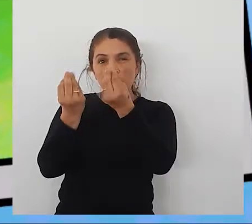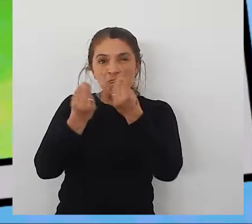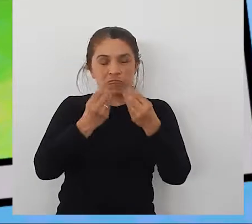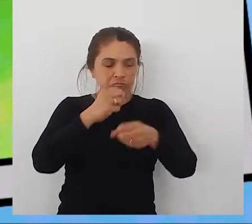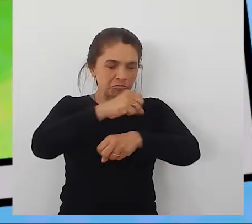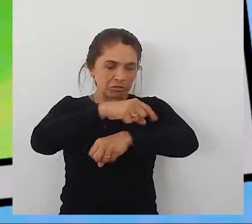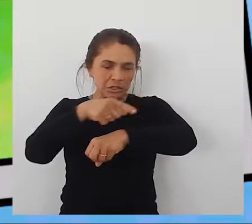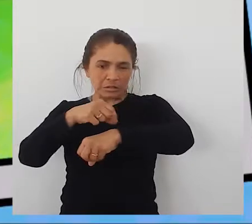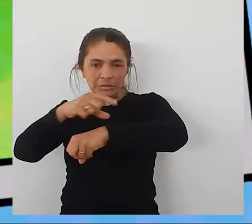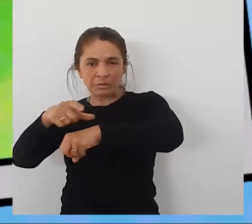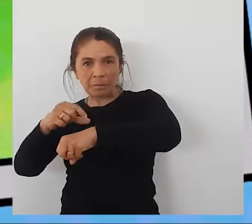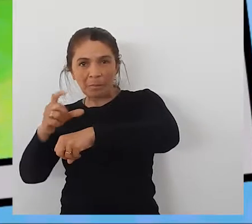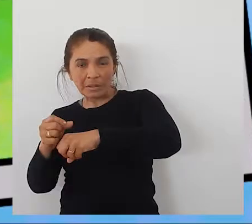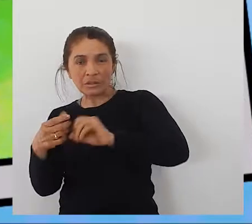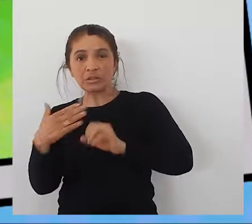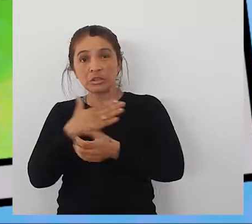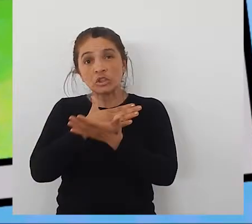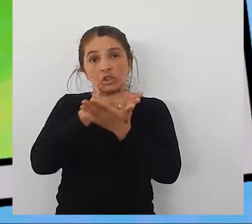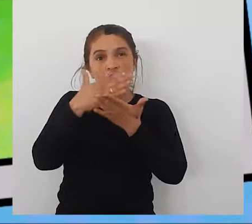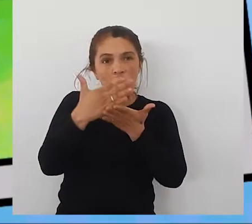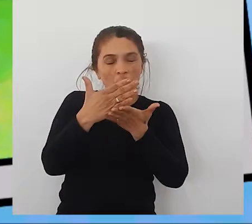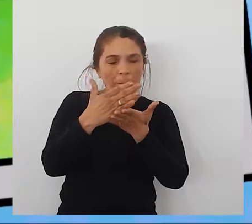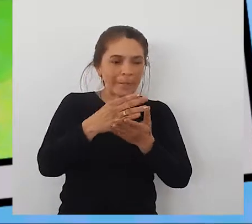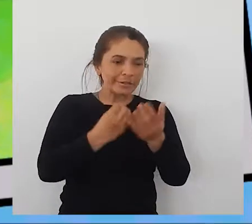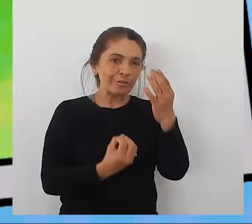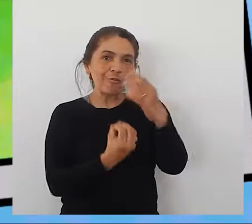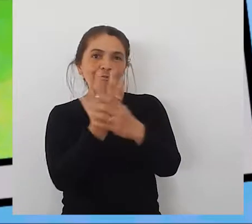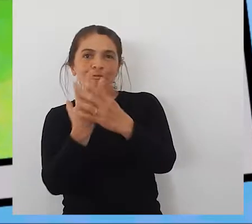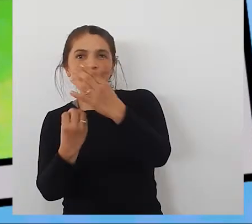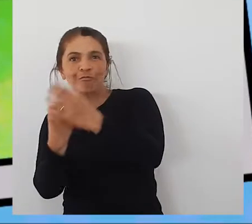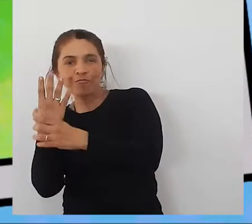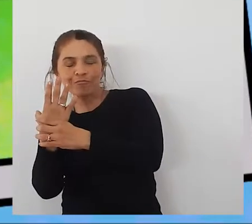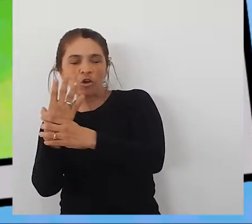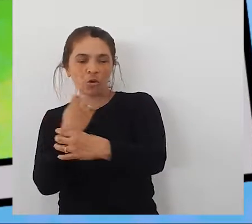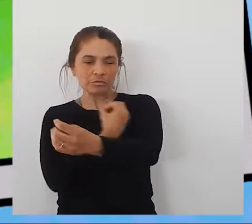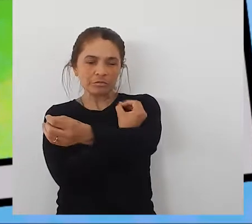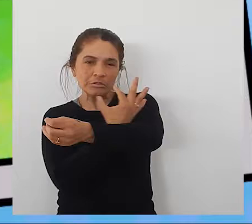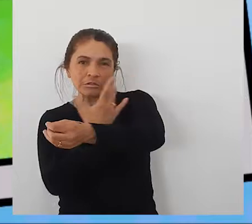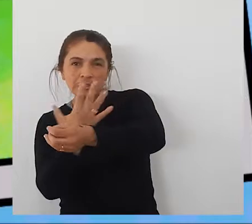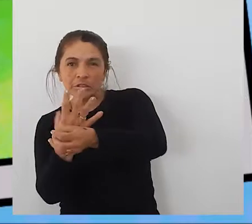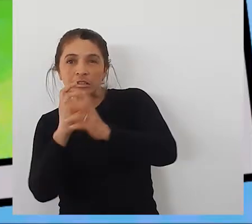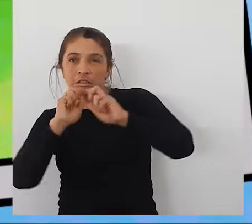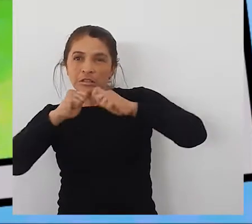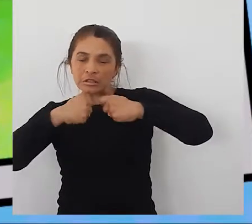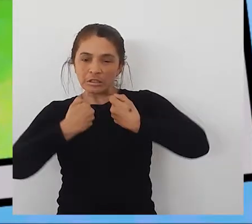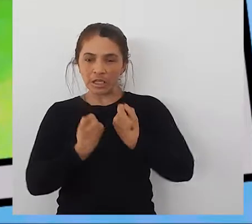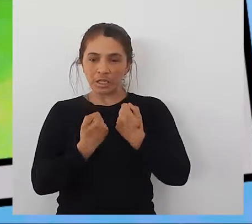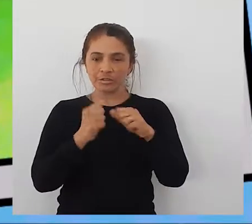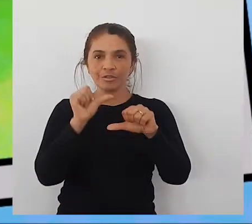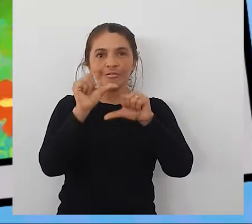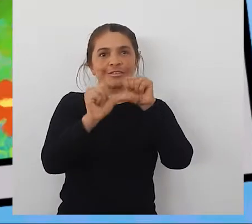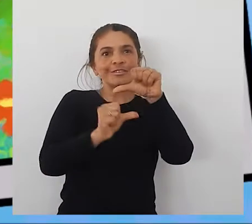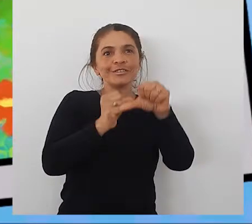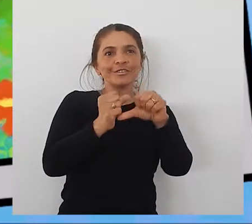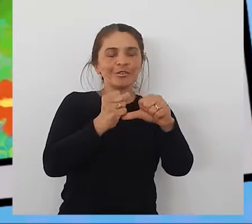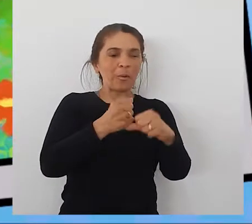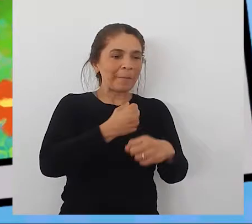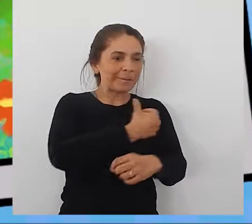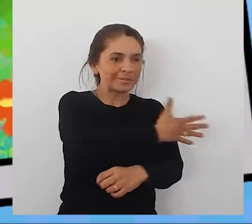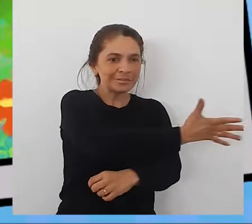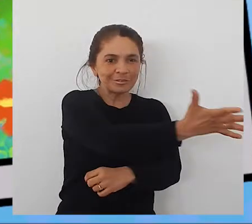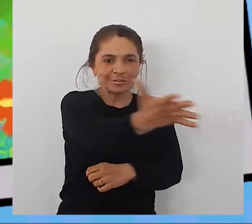Muitas plantas começam a rebrotar primeiramente pela produção de flores. O cerrado vai aos poucos se transformando num